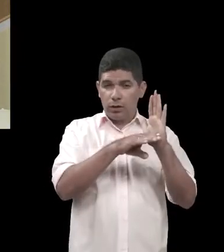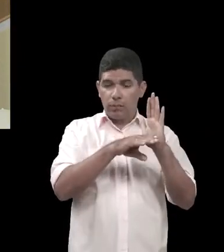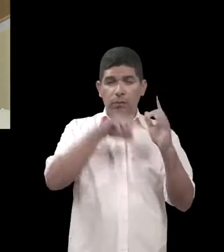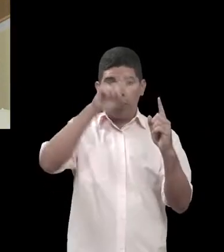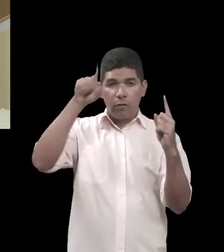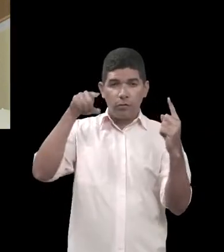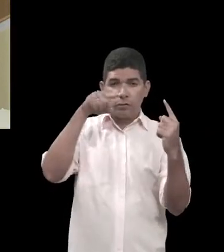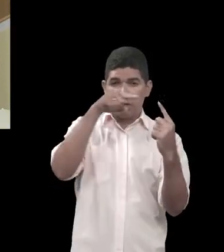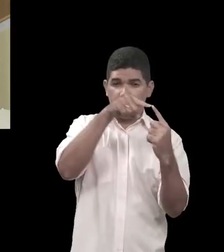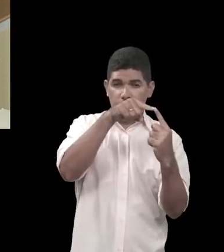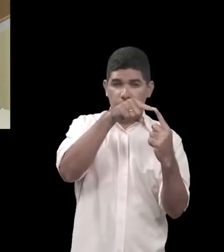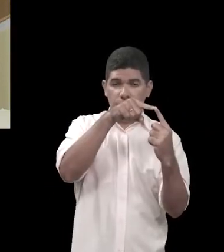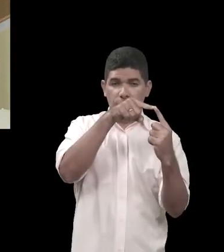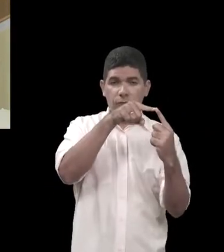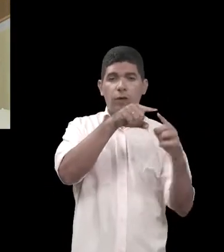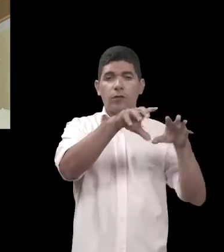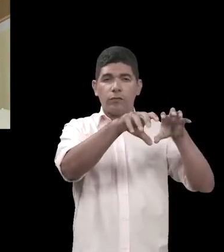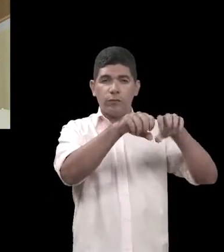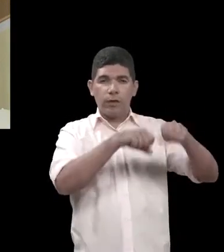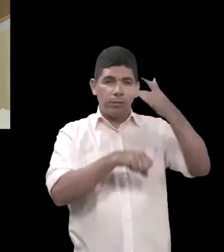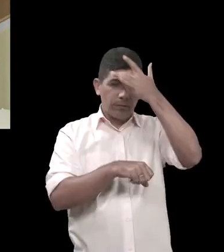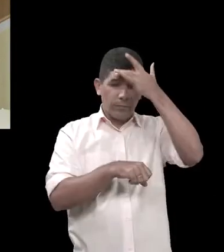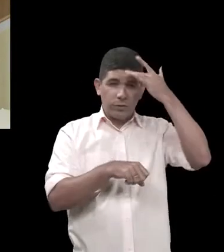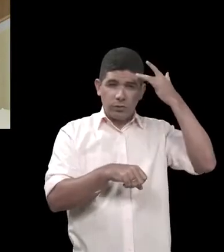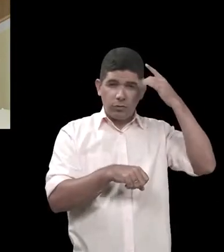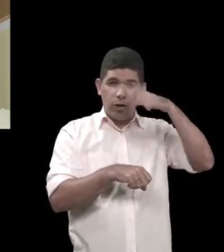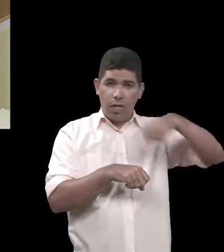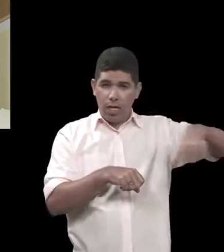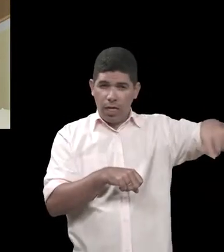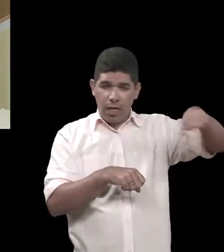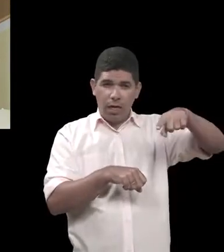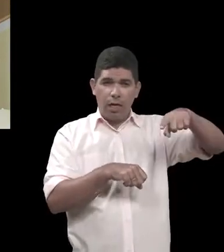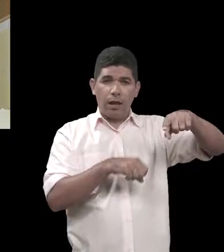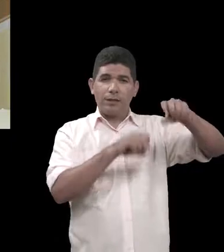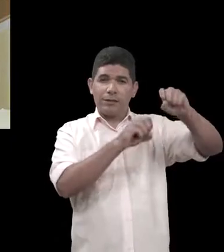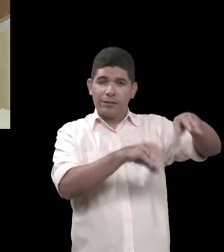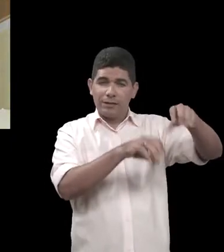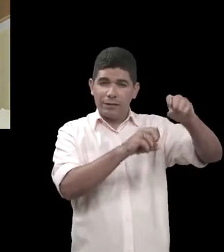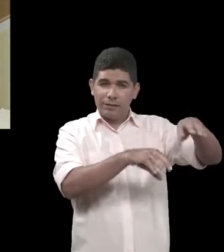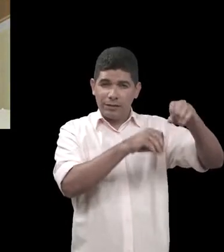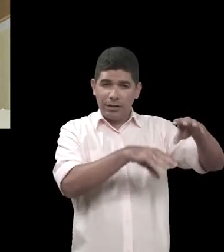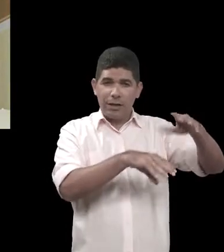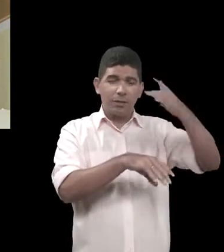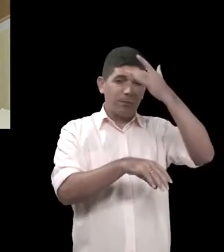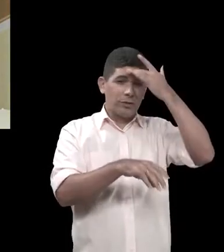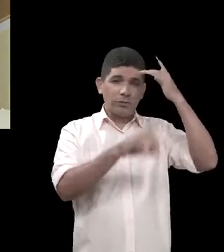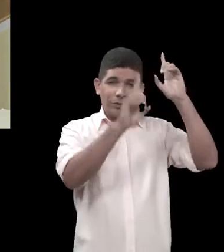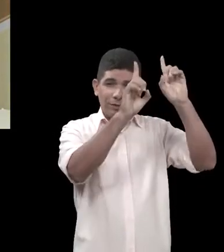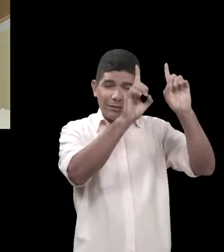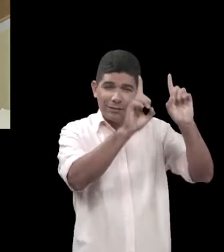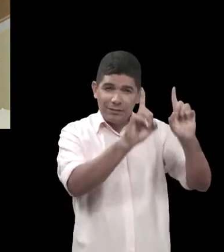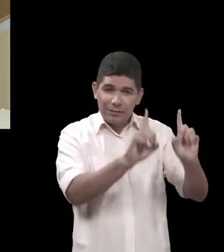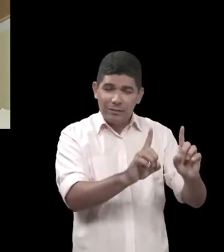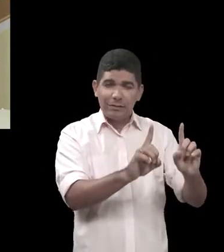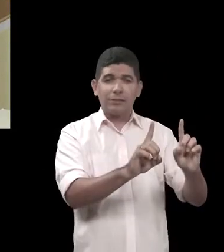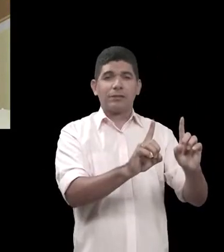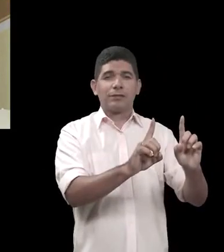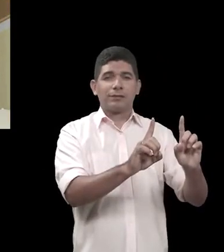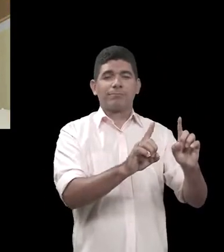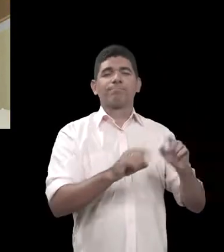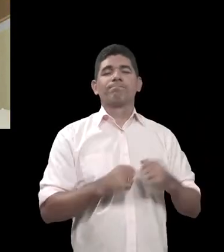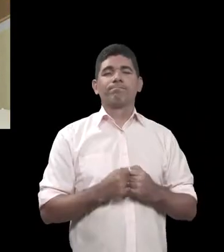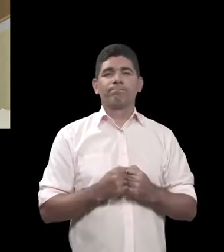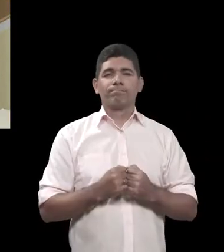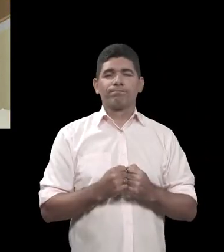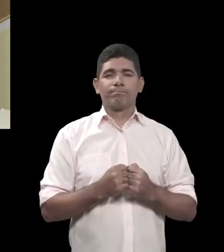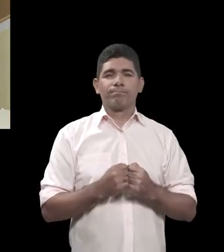era formar pessoas habilitadas a trabalhar com o público com deficiência, pessoas com necessidades educacionais especiais, onde se